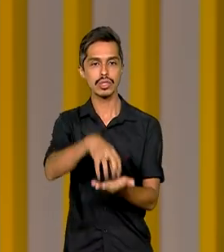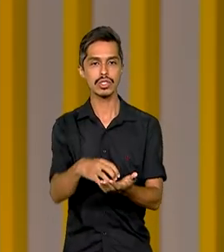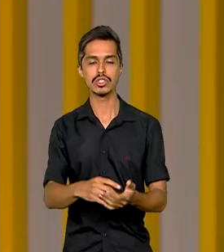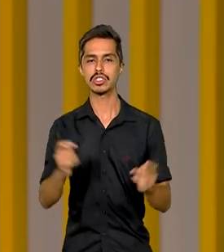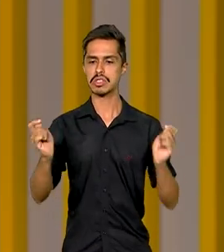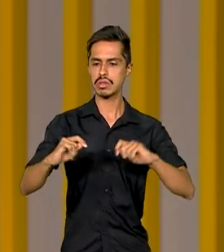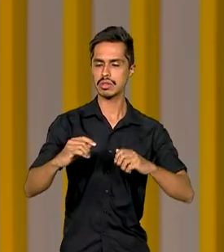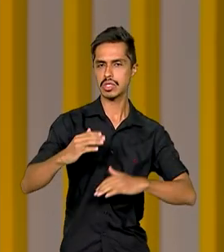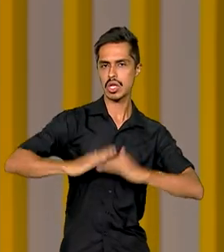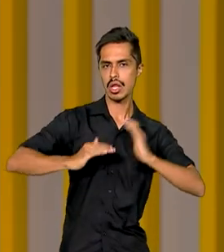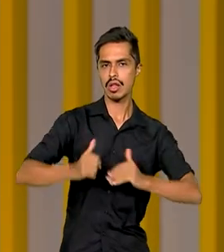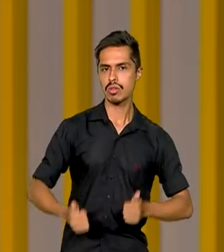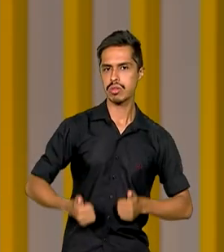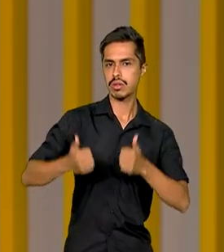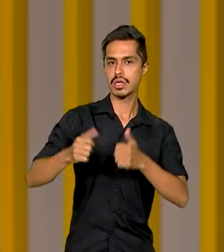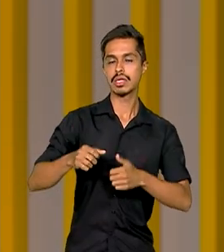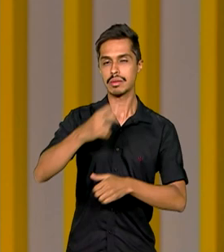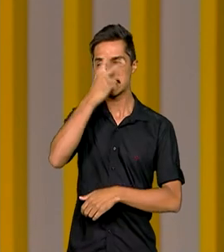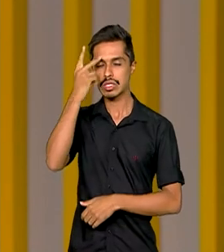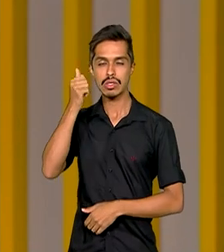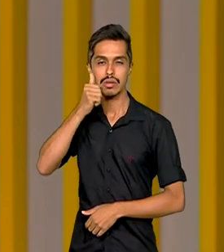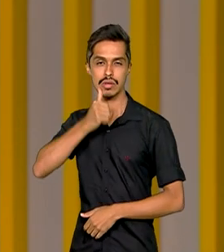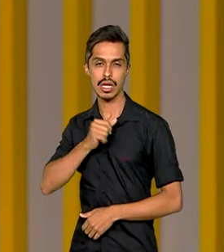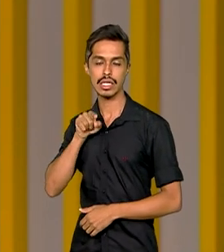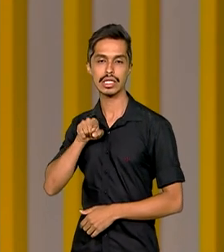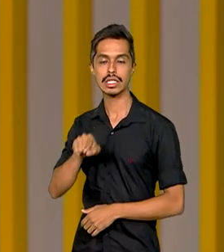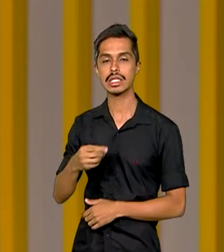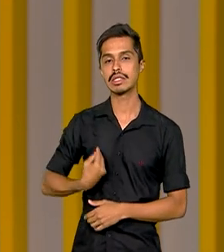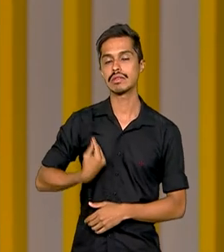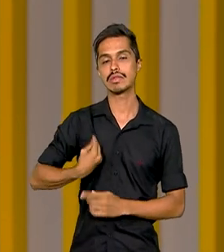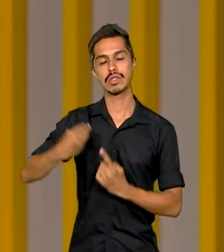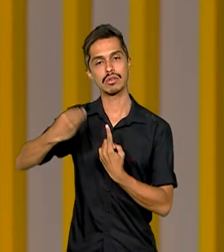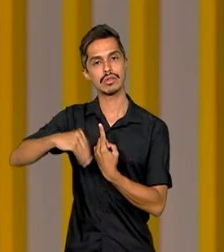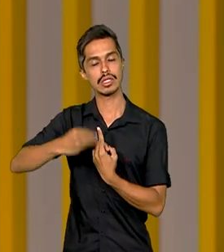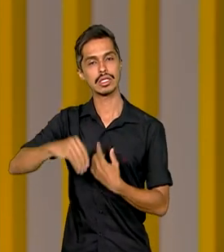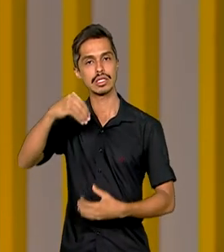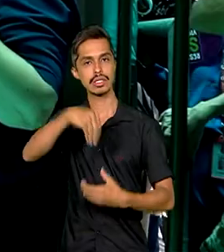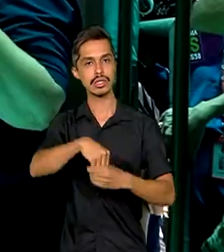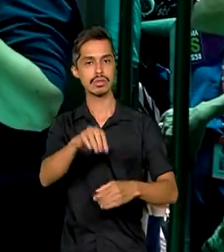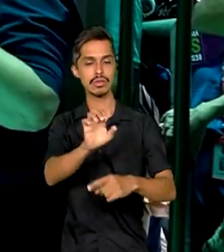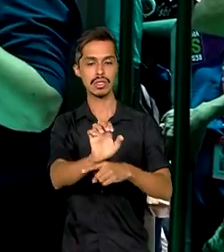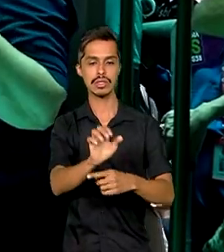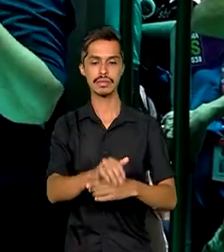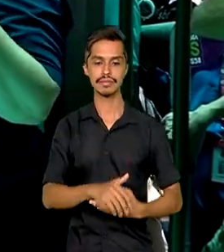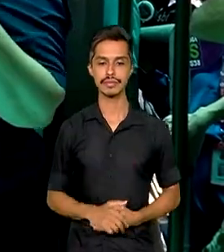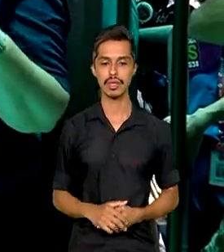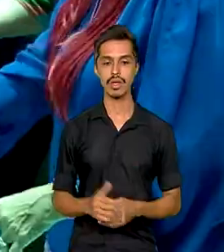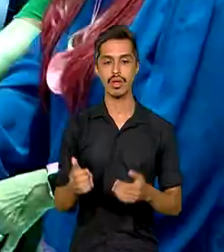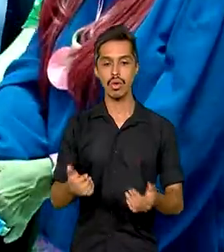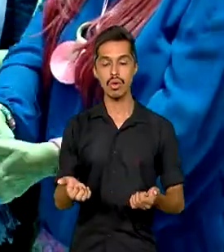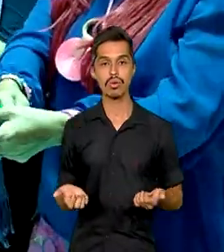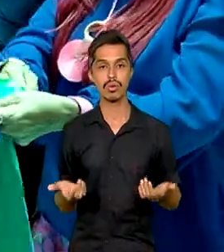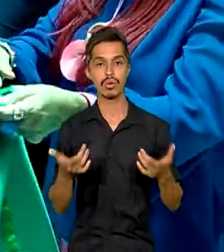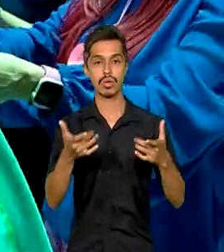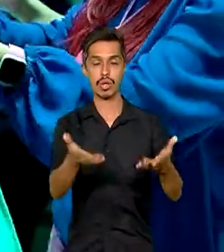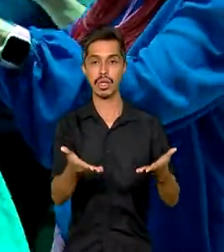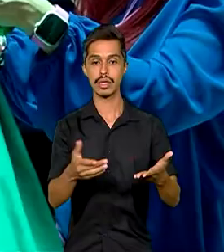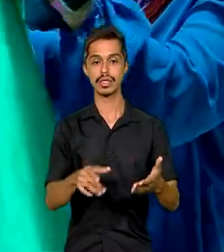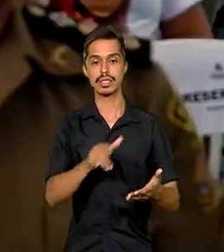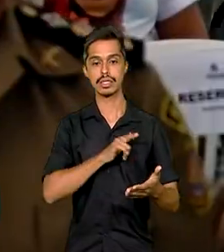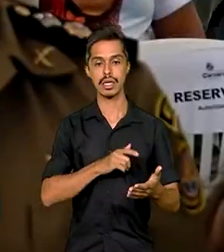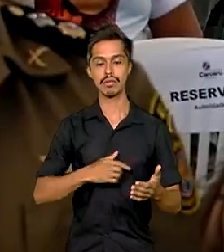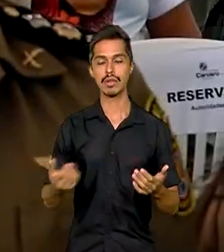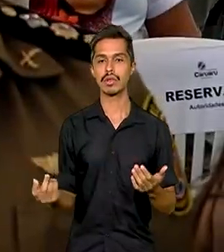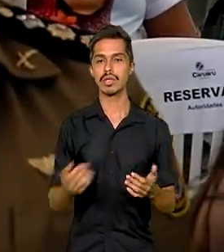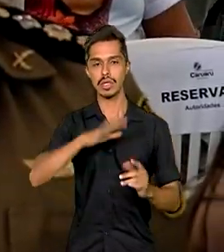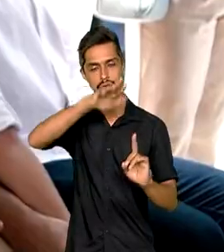capacitação para mulheres que vivem em situação de vulnerabilidade social no estado. A entrega do espaço foi marcada por solenidade que